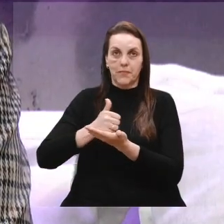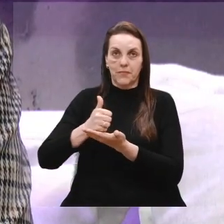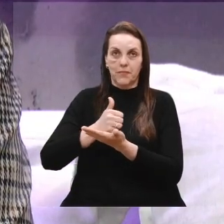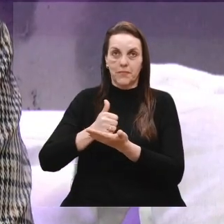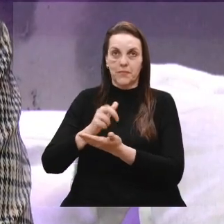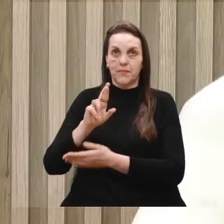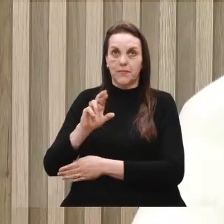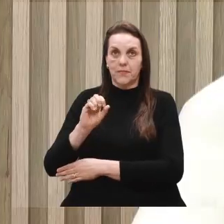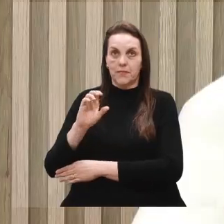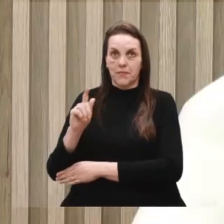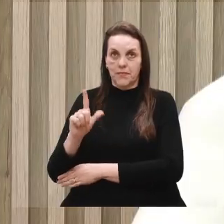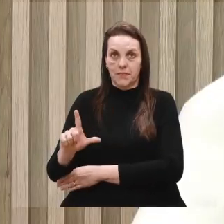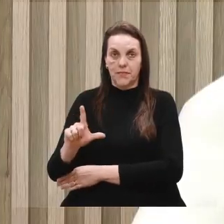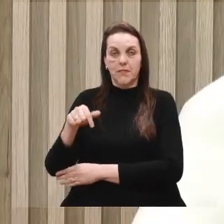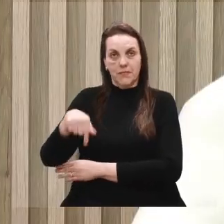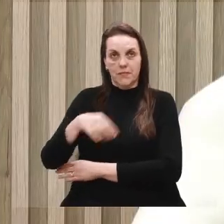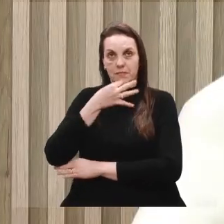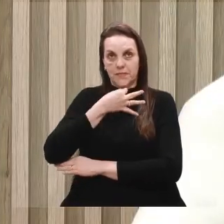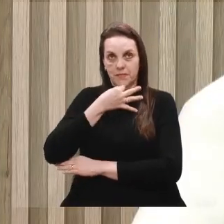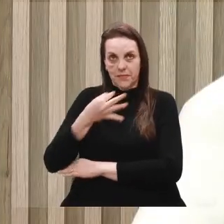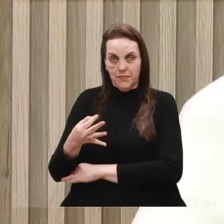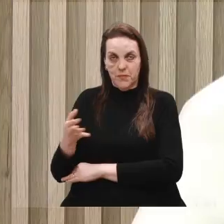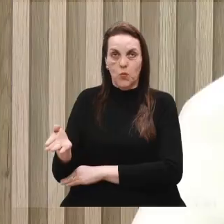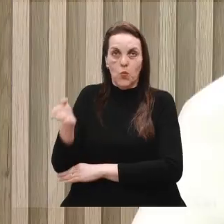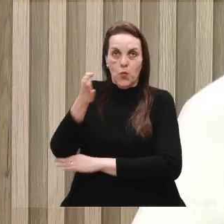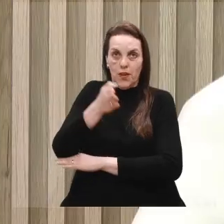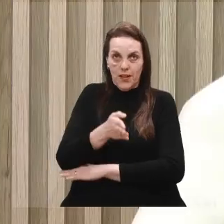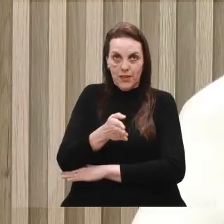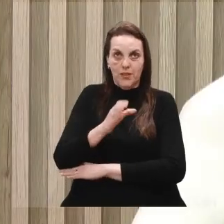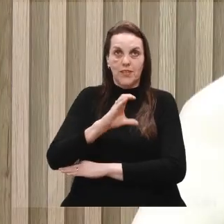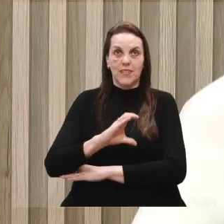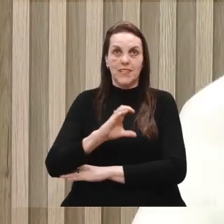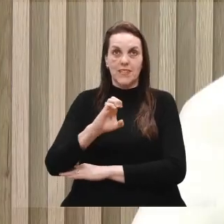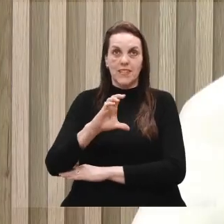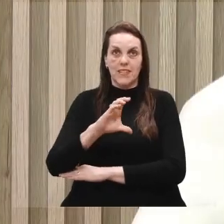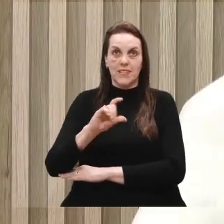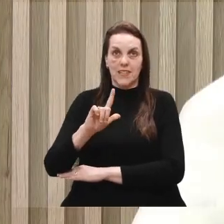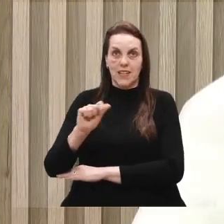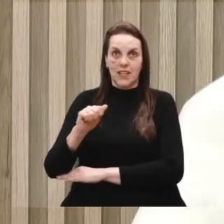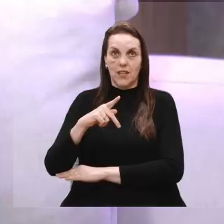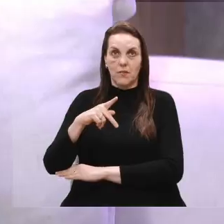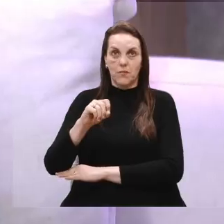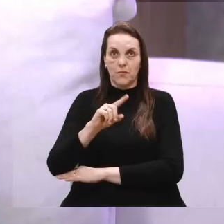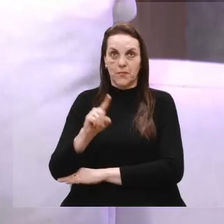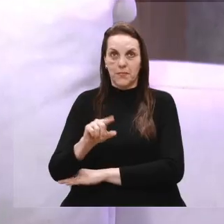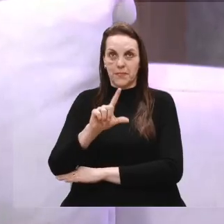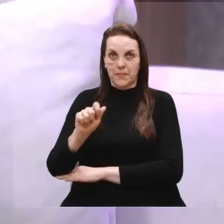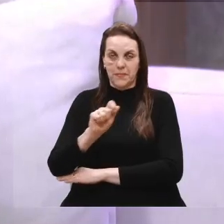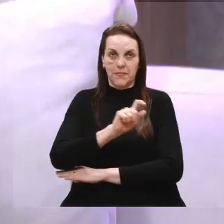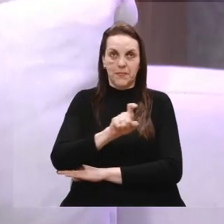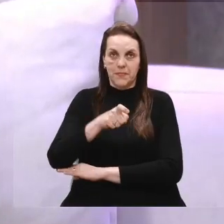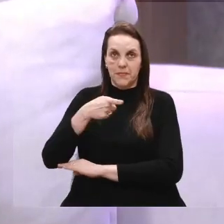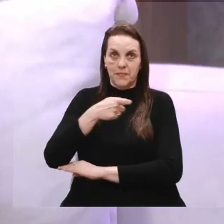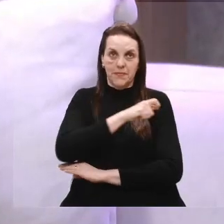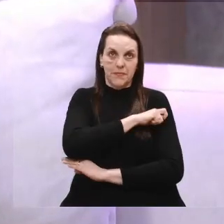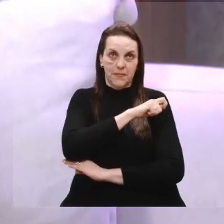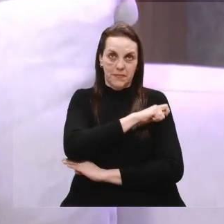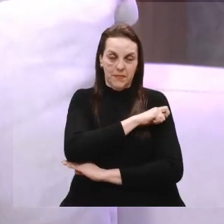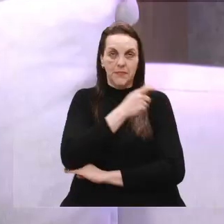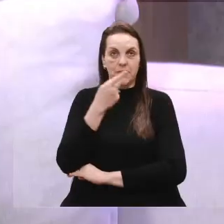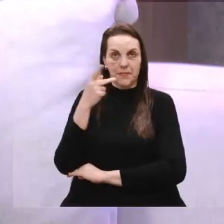Raquel Graziotin, aqui de Caxias do Sul. Ao lado dela, a Cecília Posa, que foi ex-aluna da